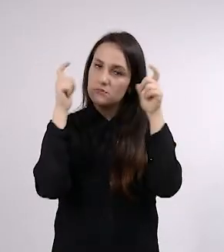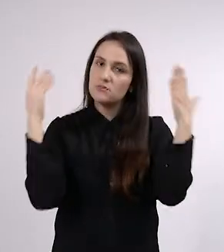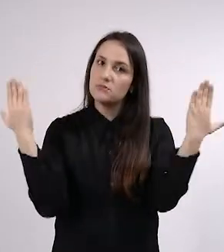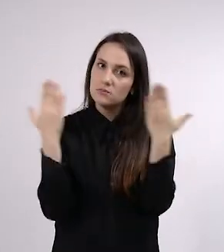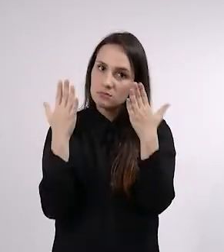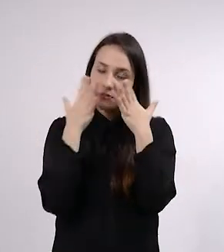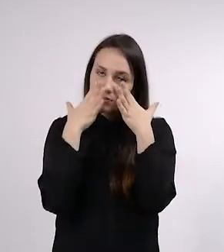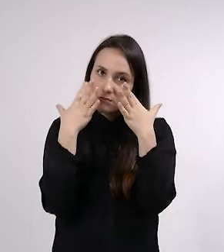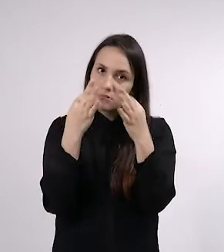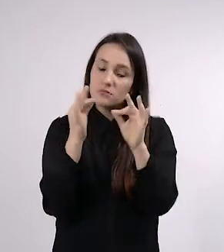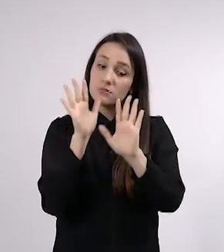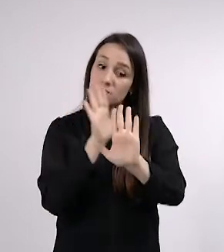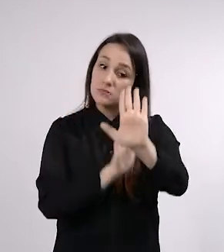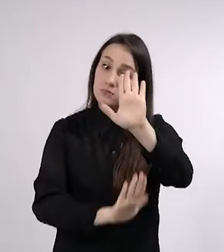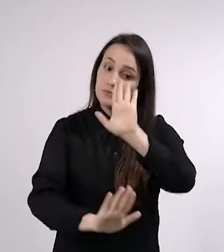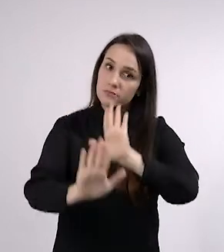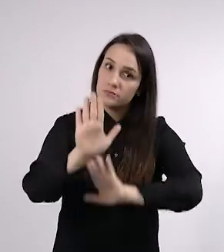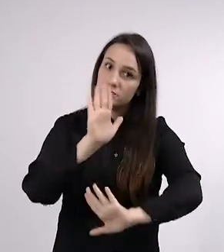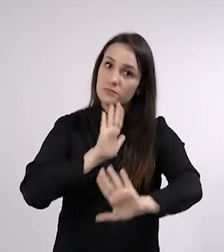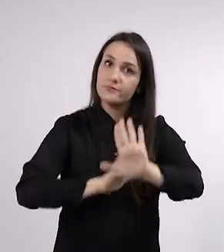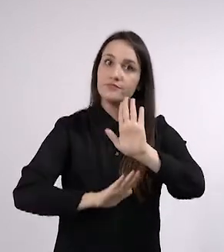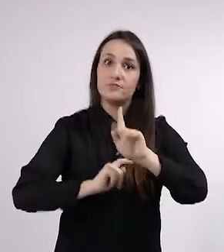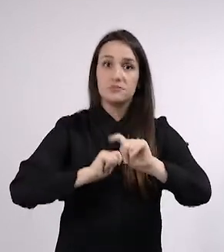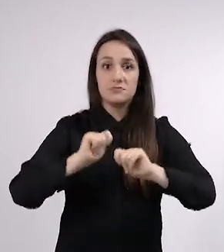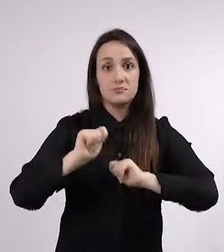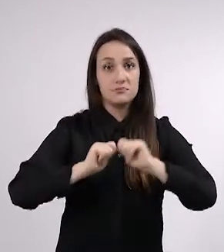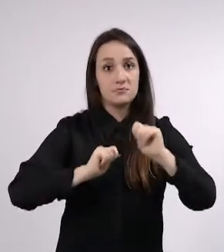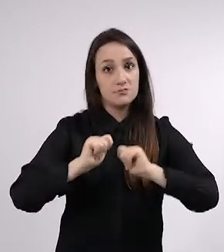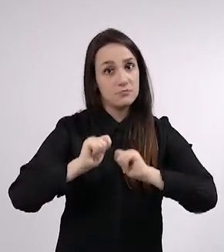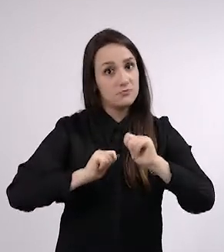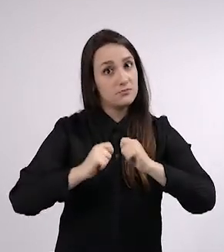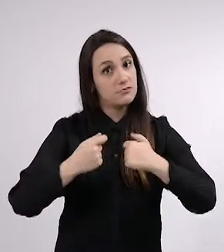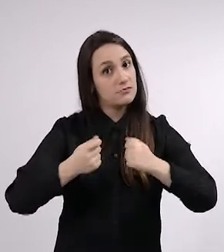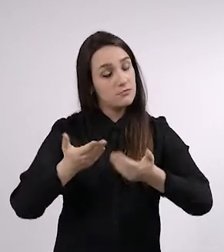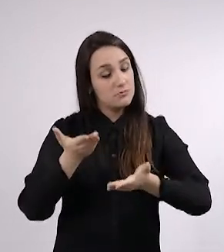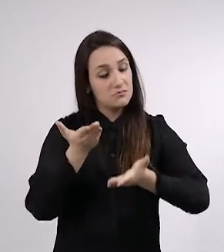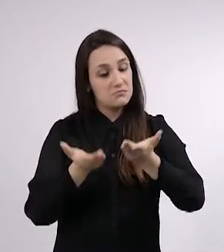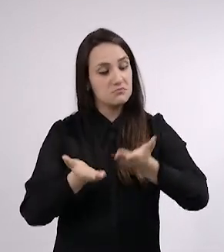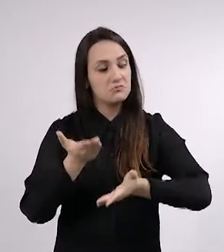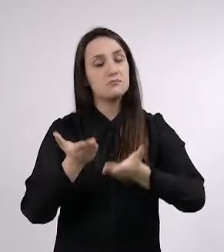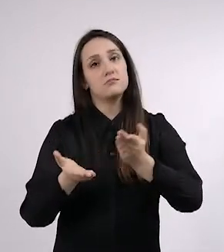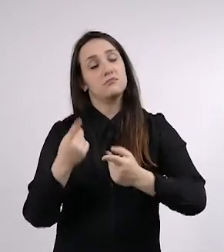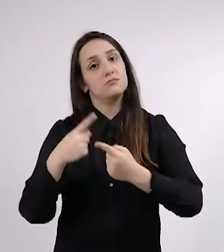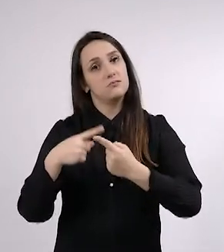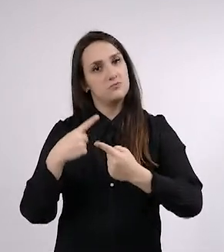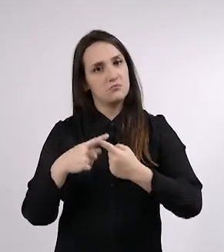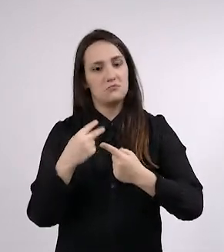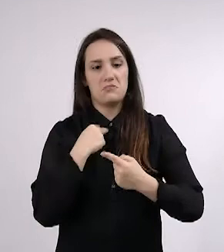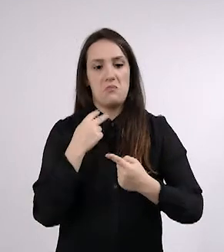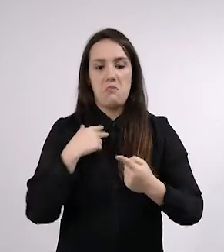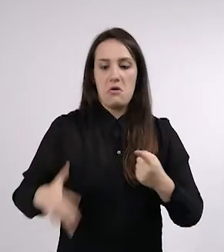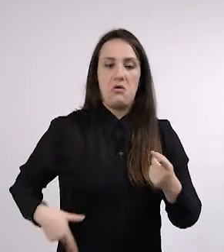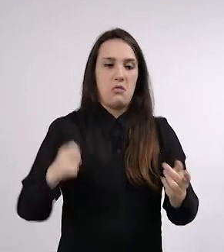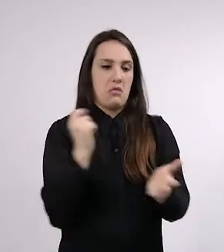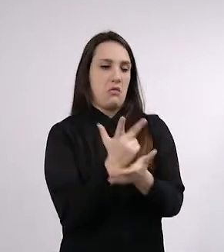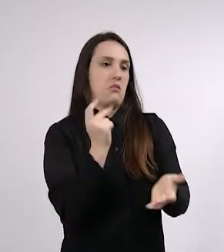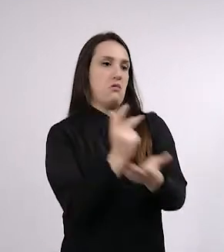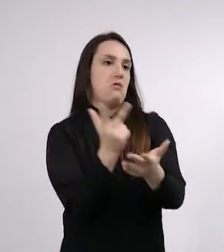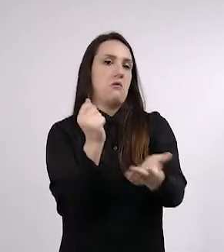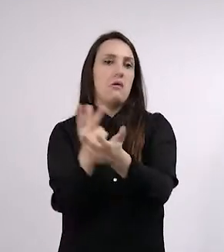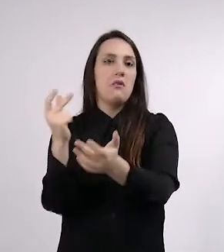neste momento é um momento de muita cautela e de equilíbrio. Nós temos que saber que nós vamos sair gastando mais do que